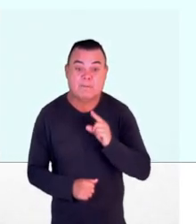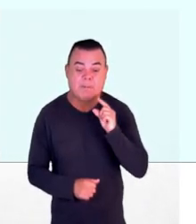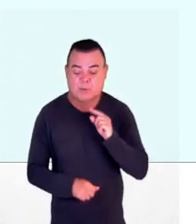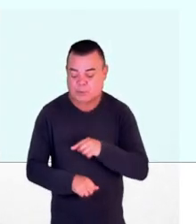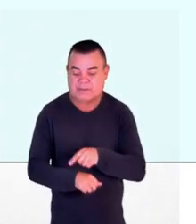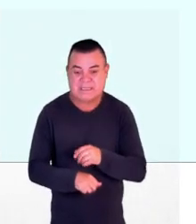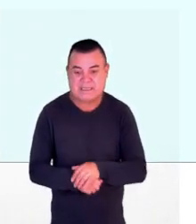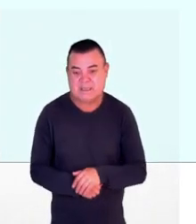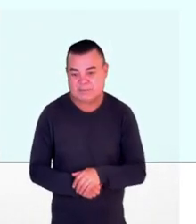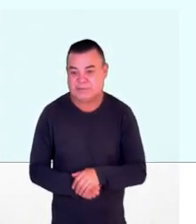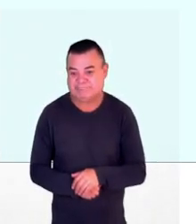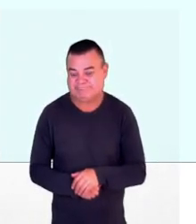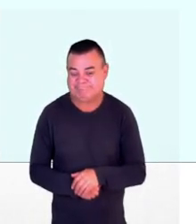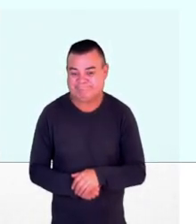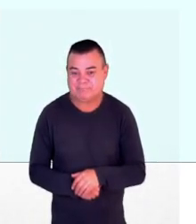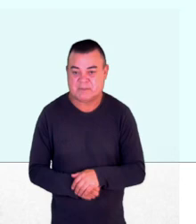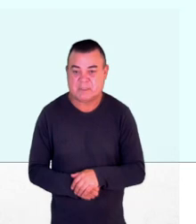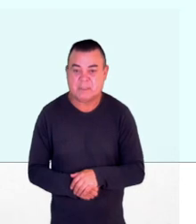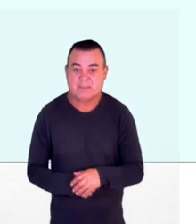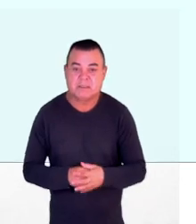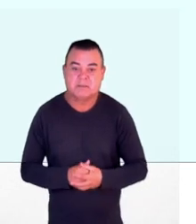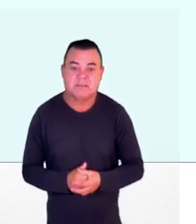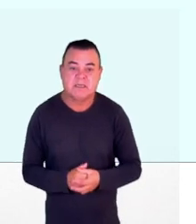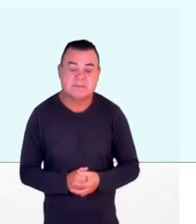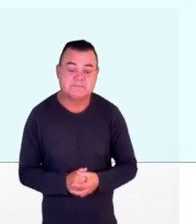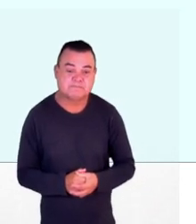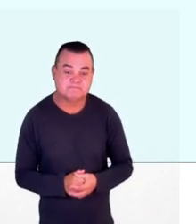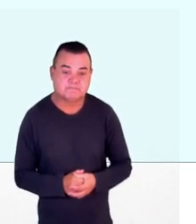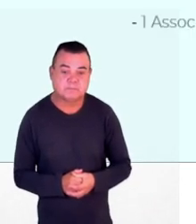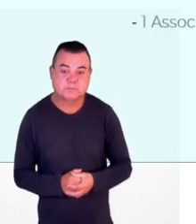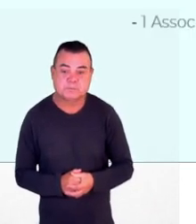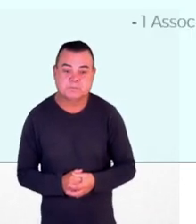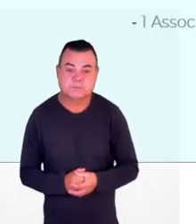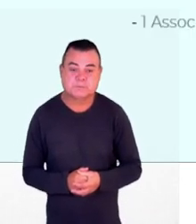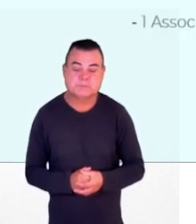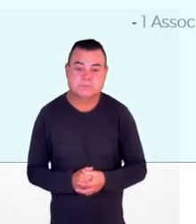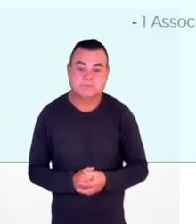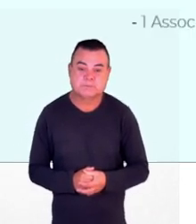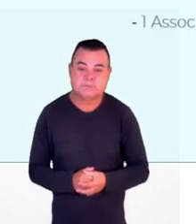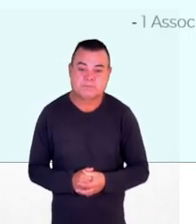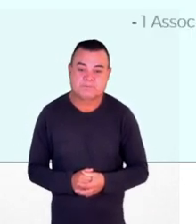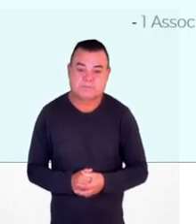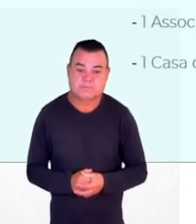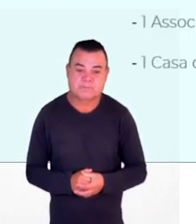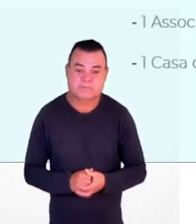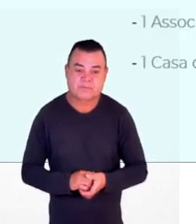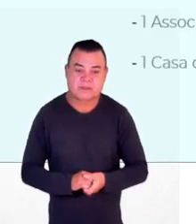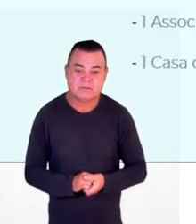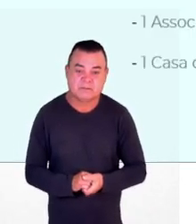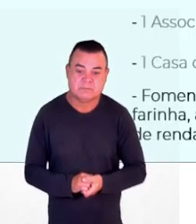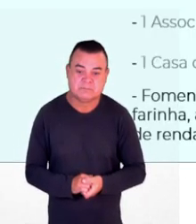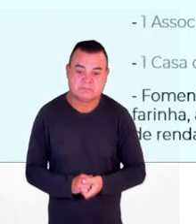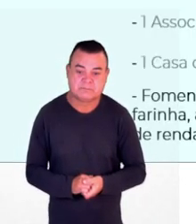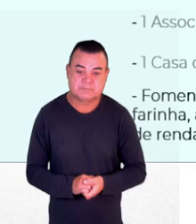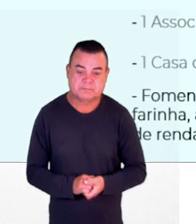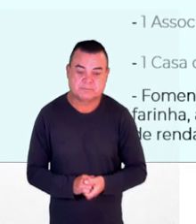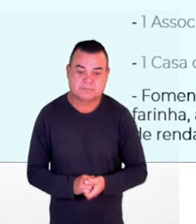quero deixar de falar sobre o GT Então deixa eu passar aqui como é que eu passo